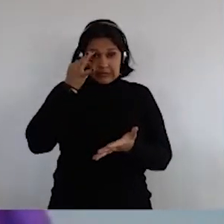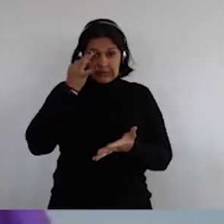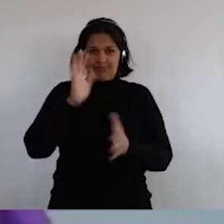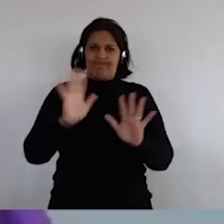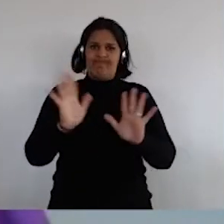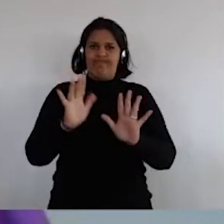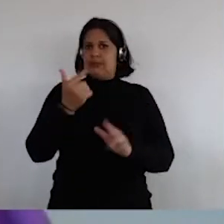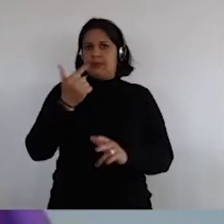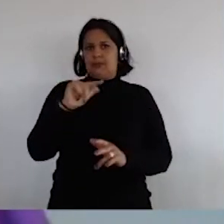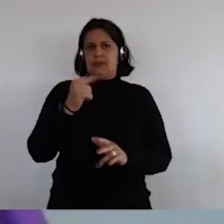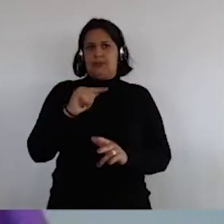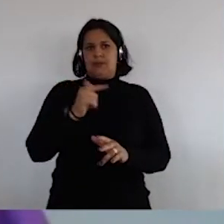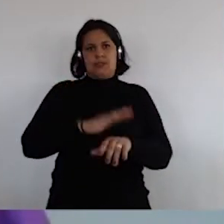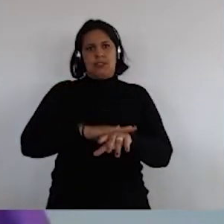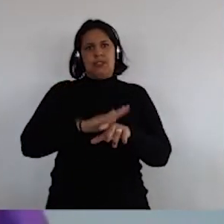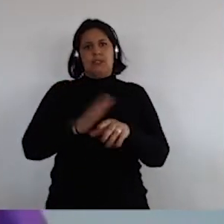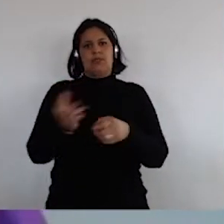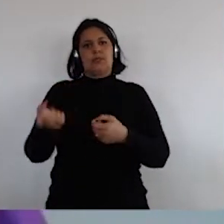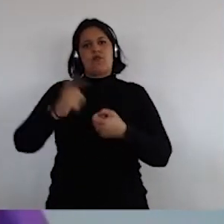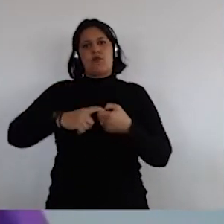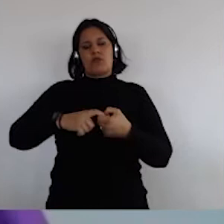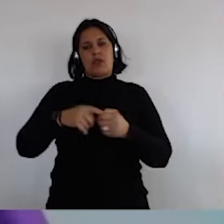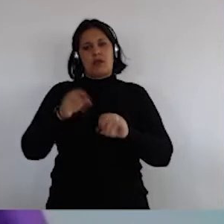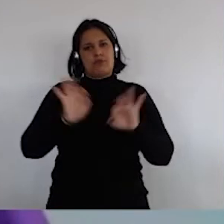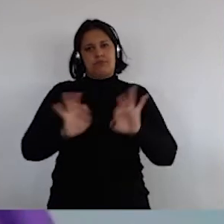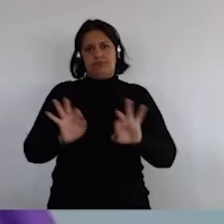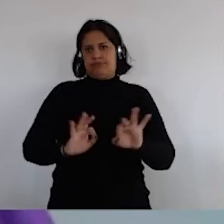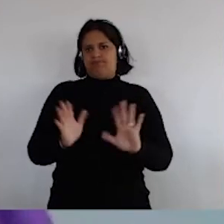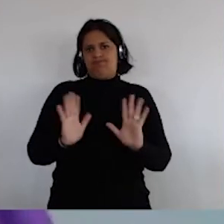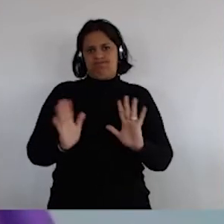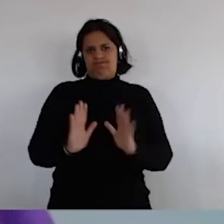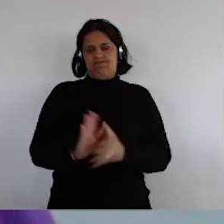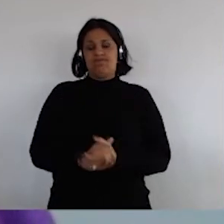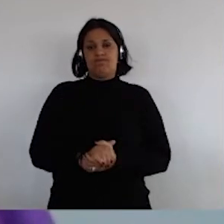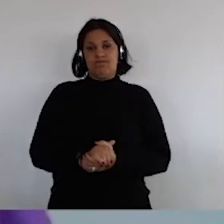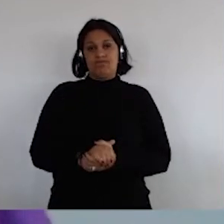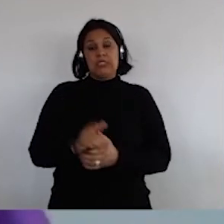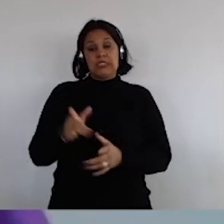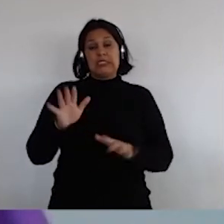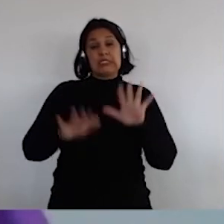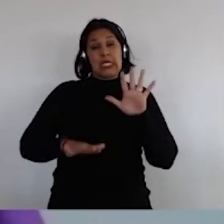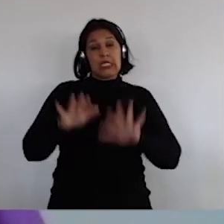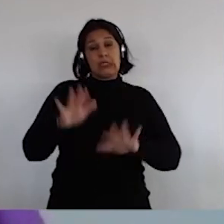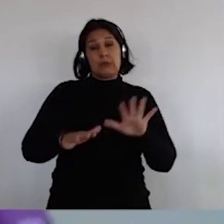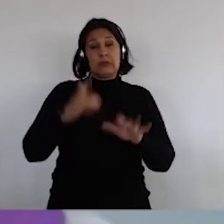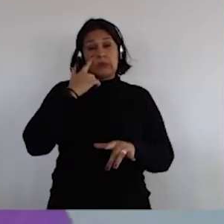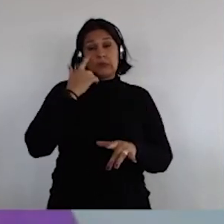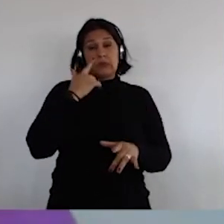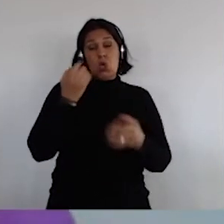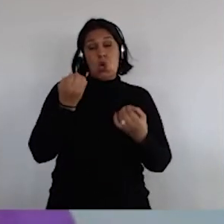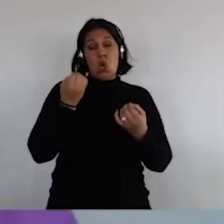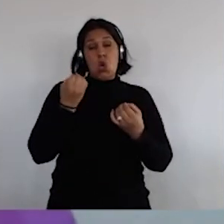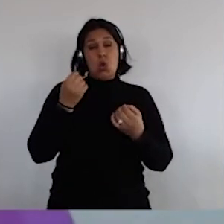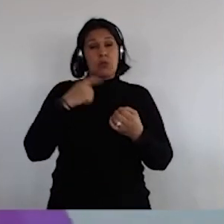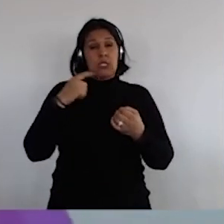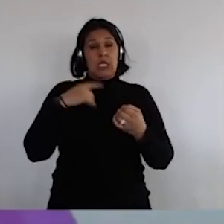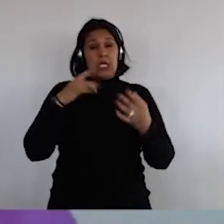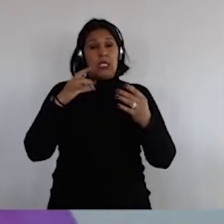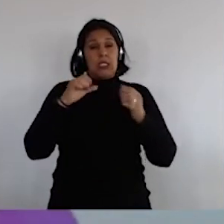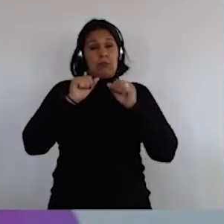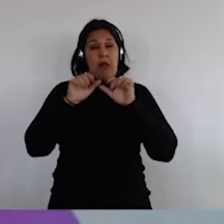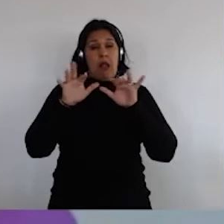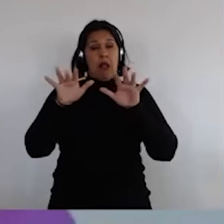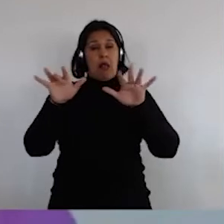uma data definida para a retomada desses prazos. Ela depende da situação do contágio